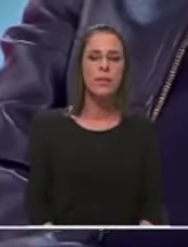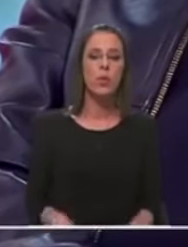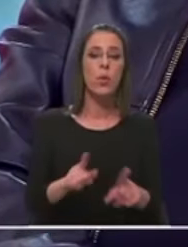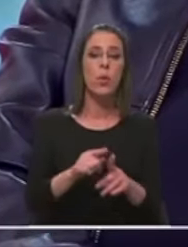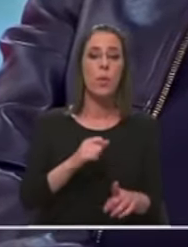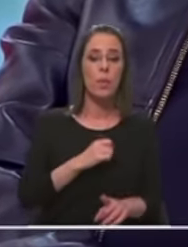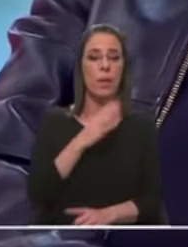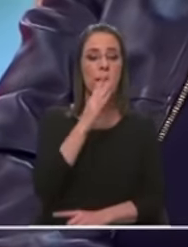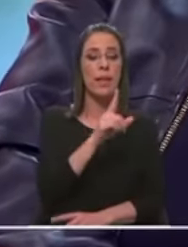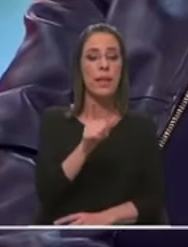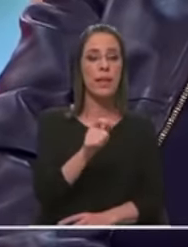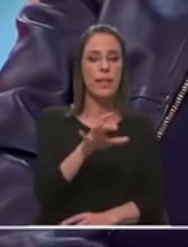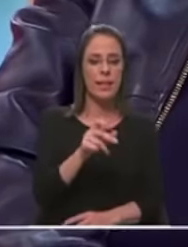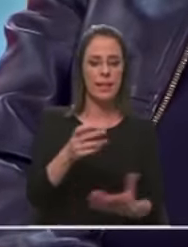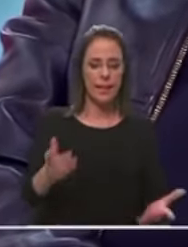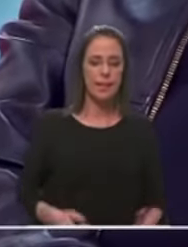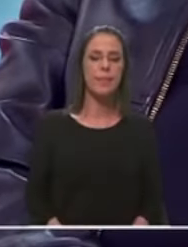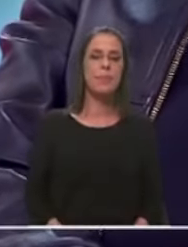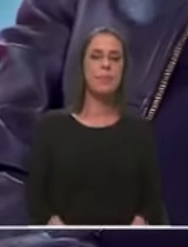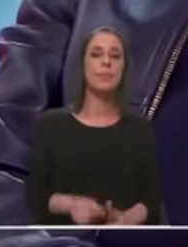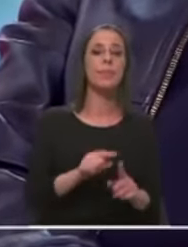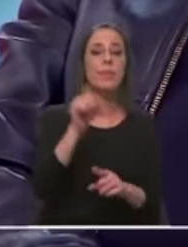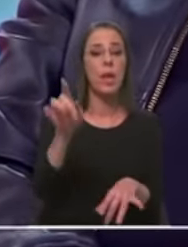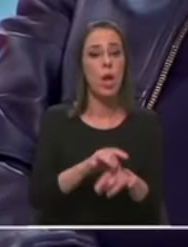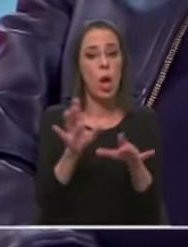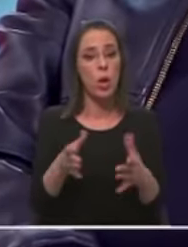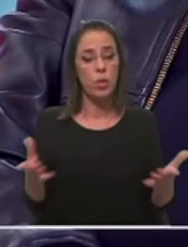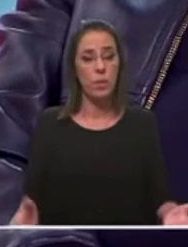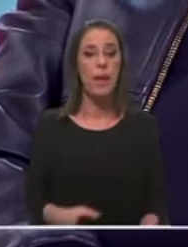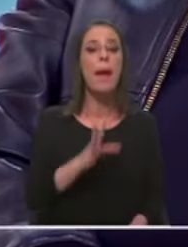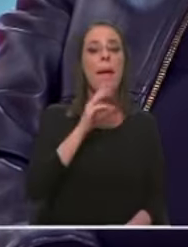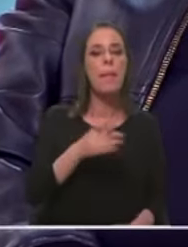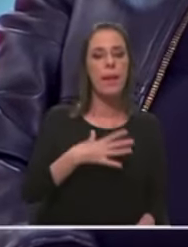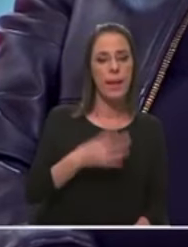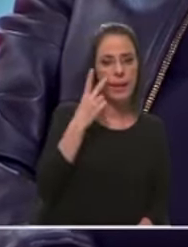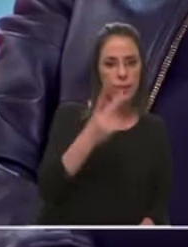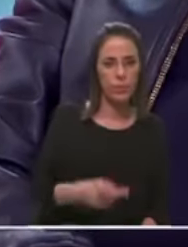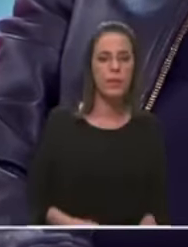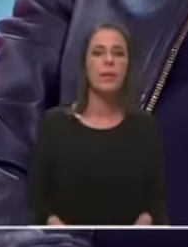o meu irmão disse ao Zeca, Zeca, então, Zeca, tens que ir ao hospital, que a mãe quer-te ver.